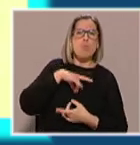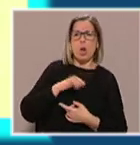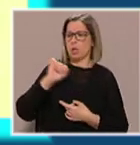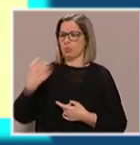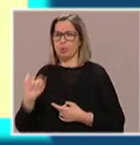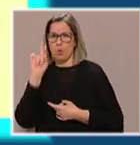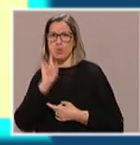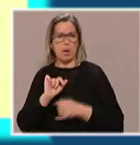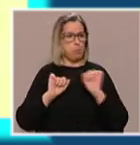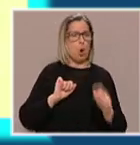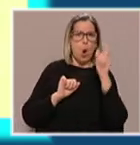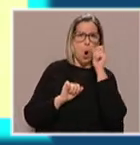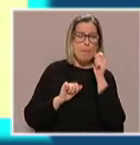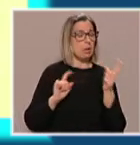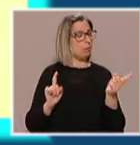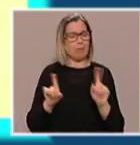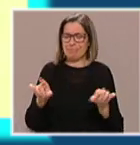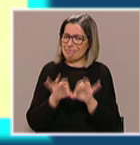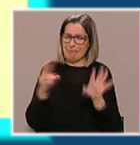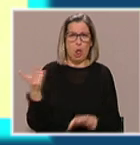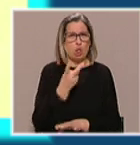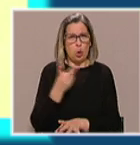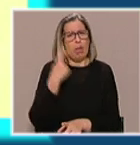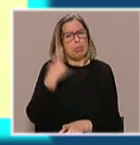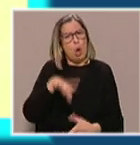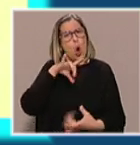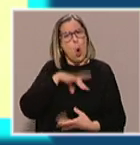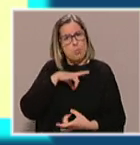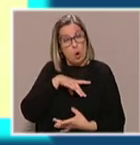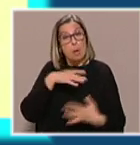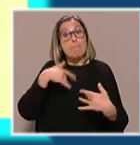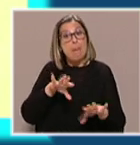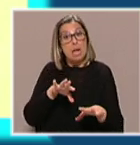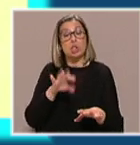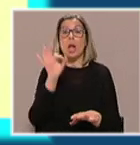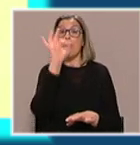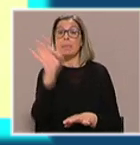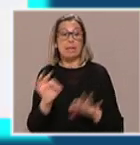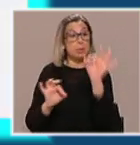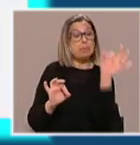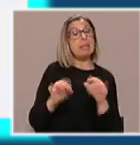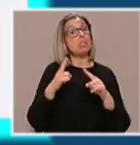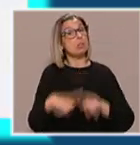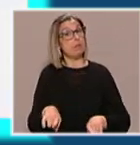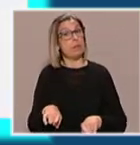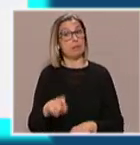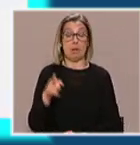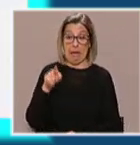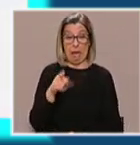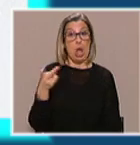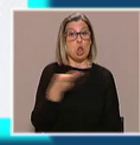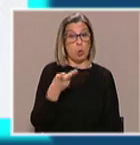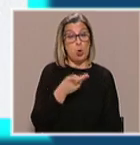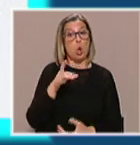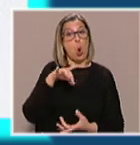efeito, homens e mulheres têm estrogênio e testosterona, só que em quantidades diferentes. As duas hormonas também desempenham um papel na